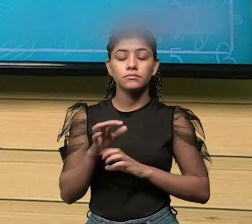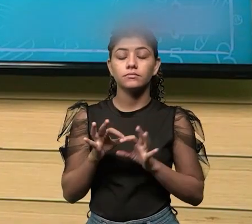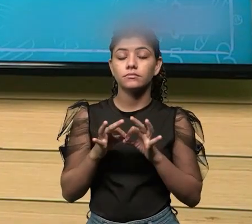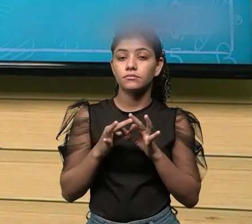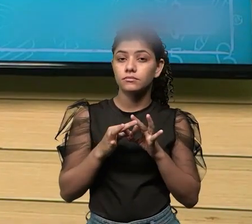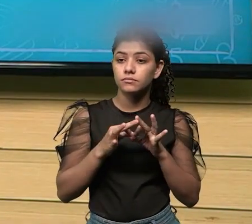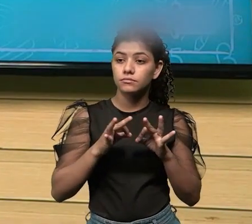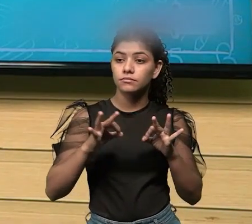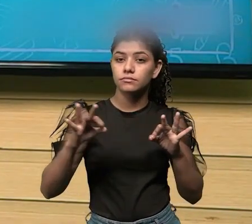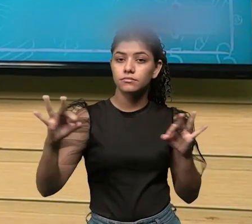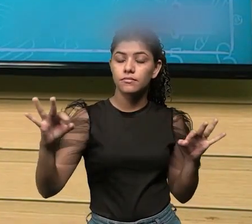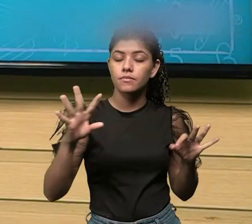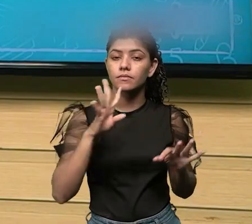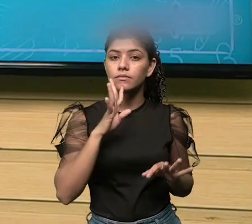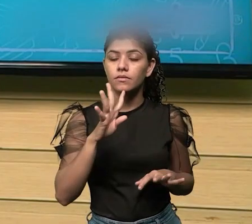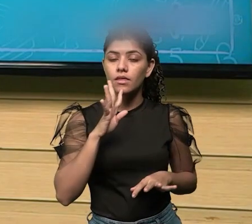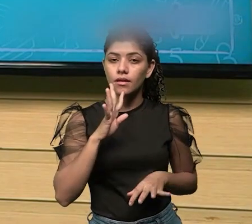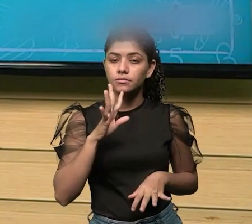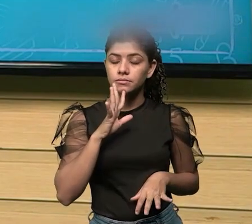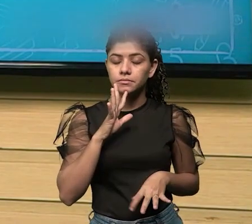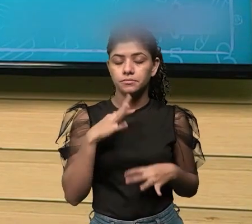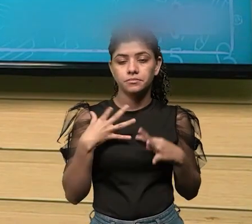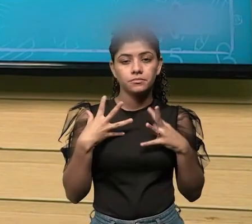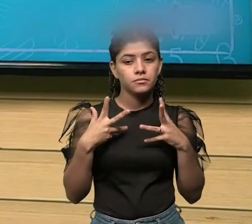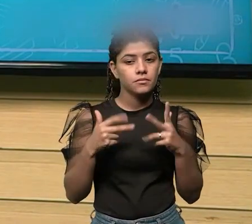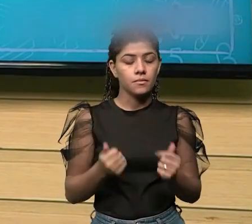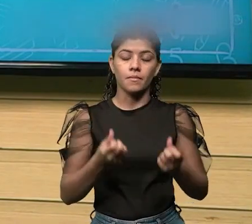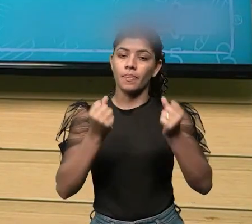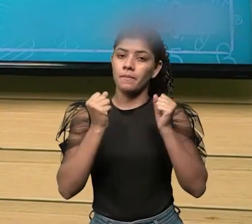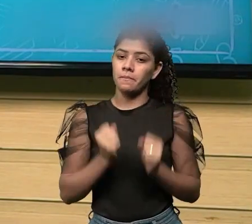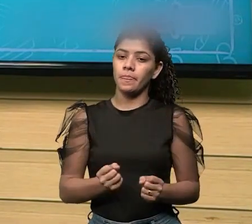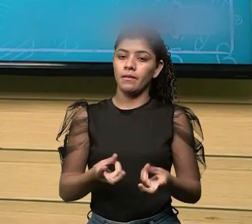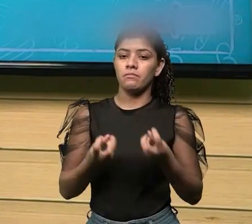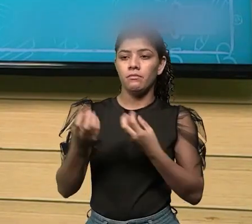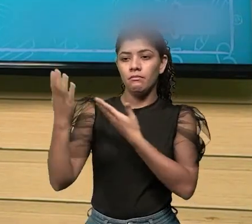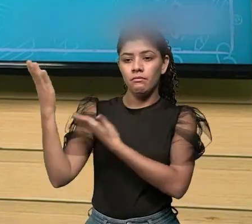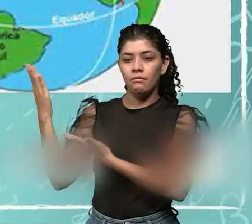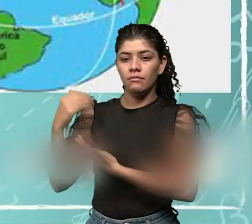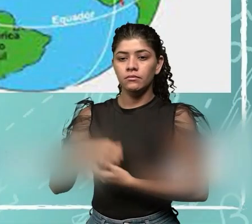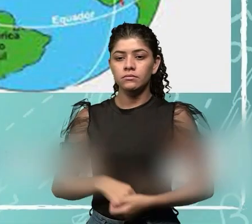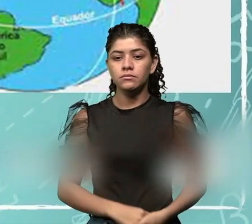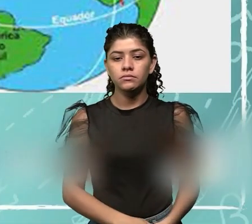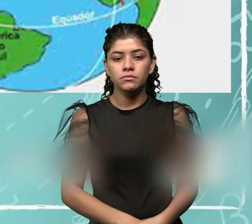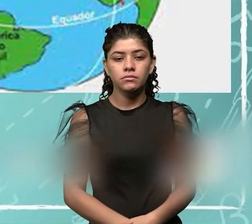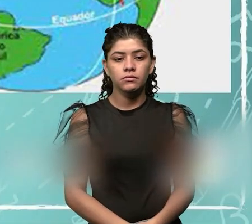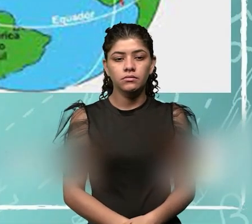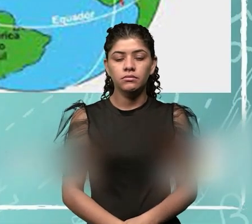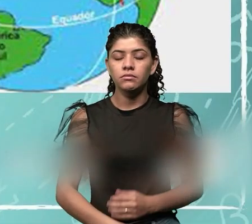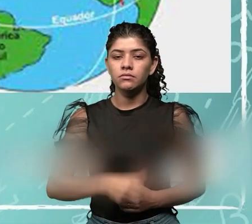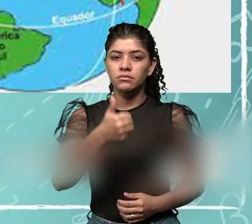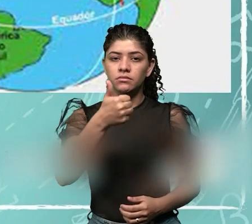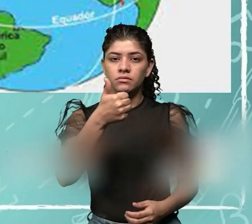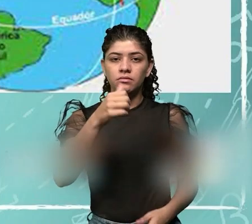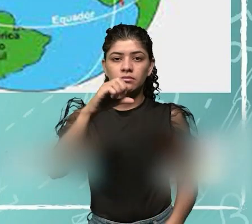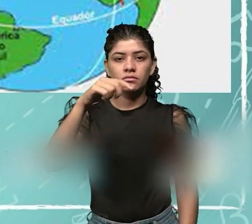uma distância conhecida, tá? Como vocês podem ver aqui na imagem. Em